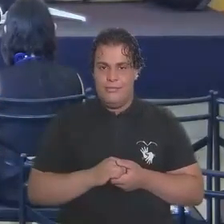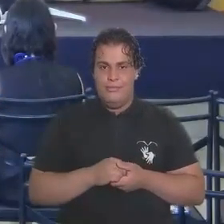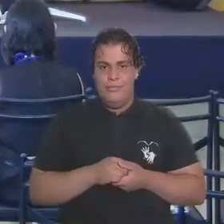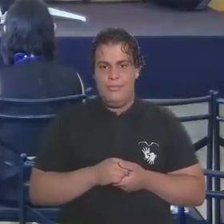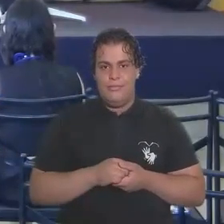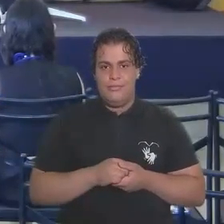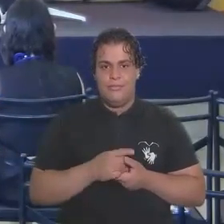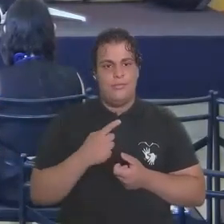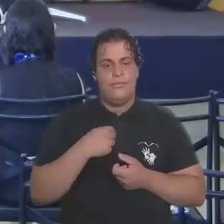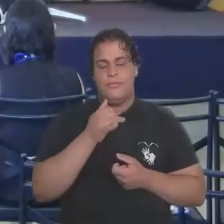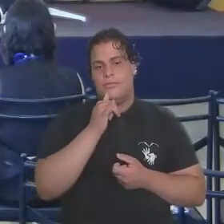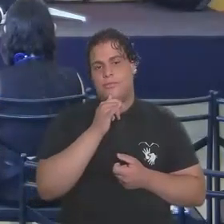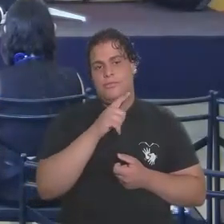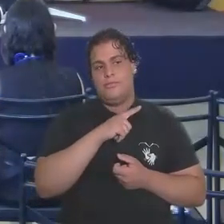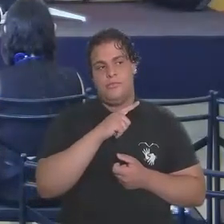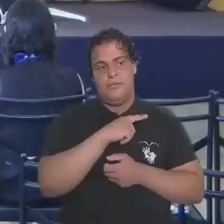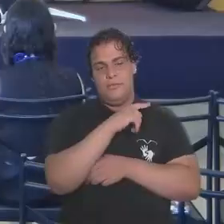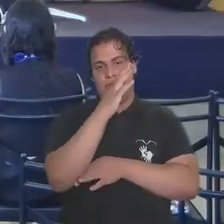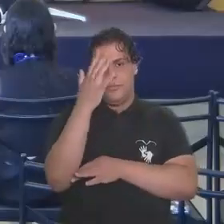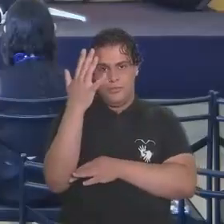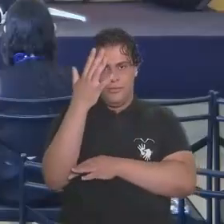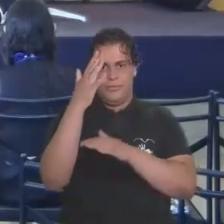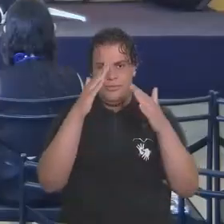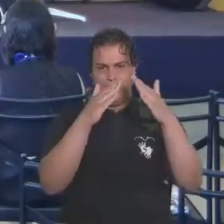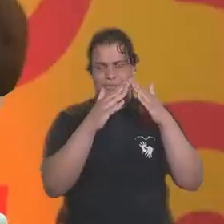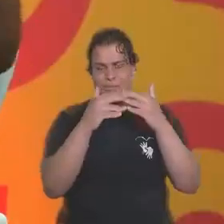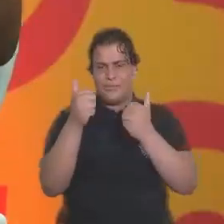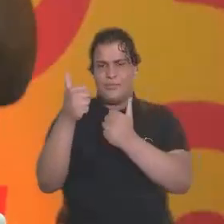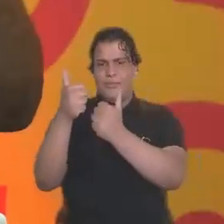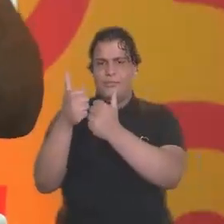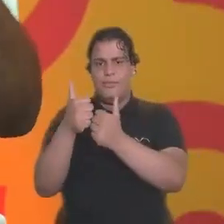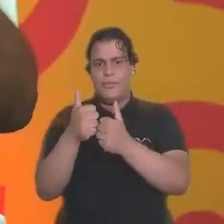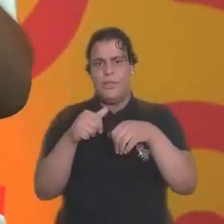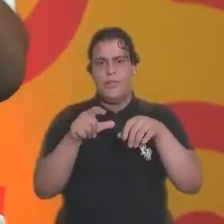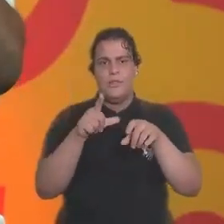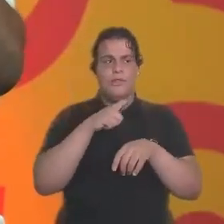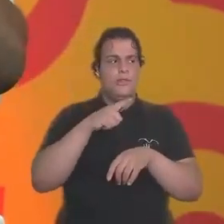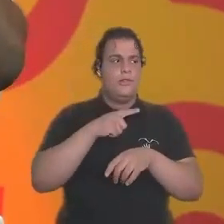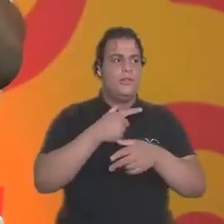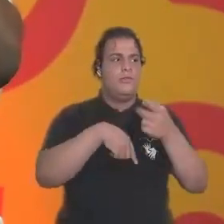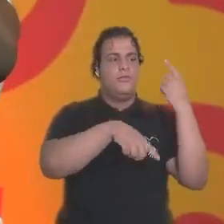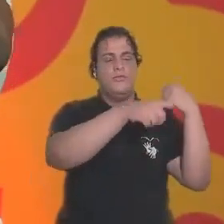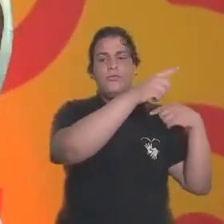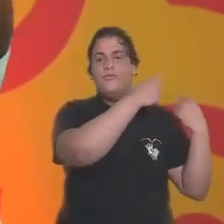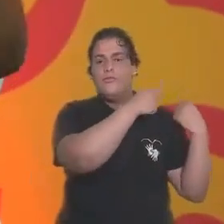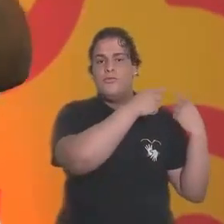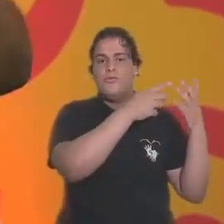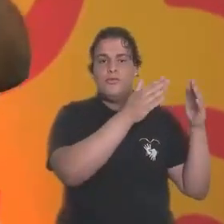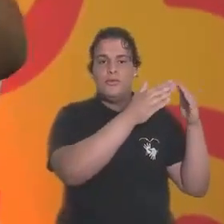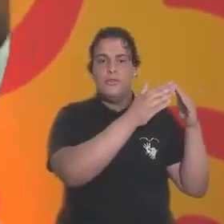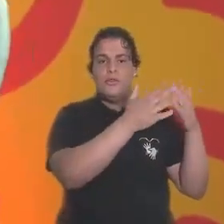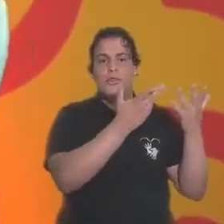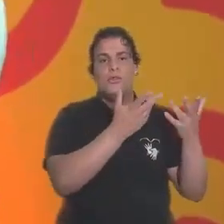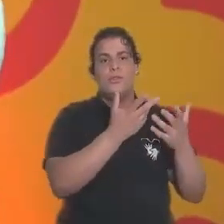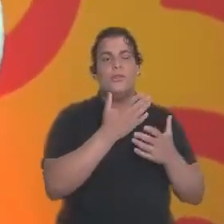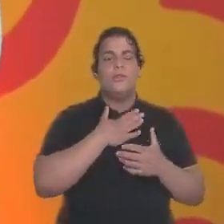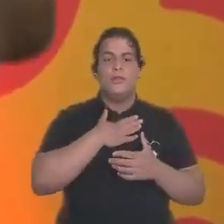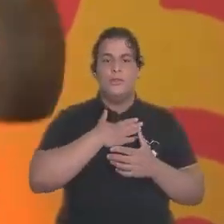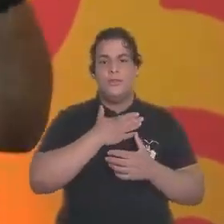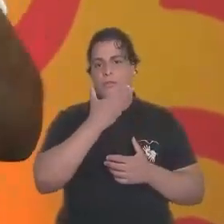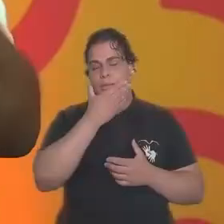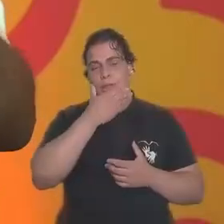infância, tinha uma árvore na frente da casa, tinha uma árvore no quintal, e ia para a casa de vó,